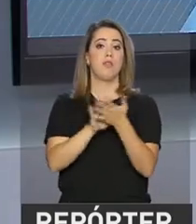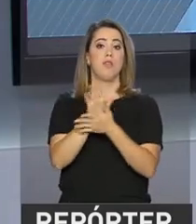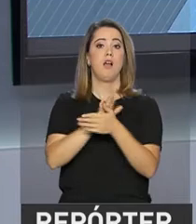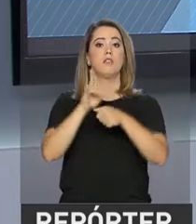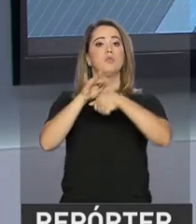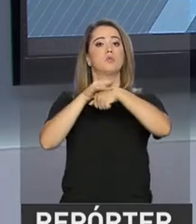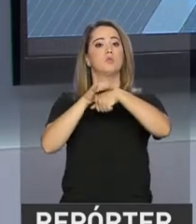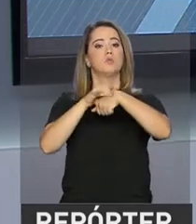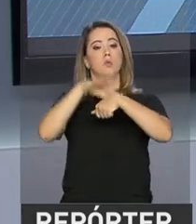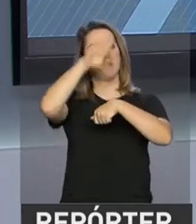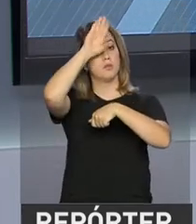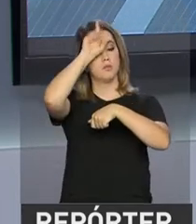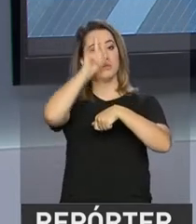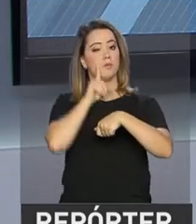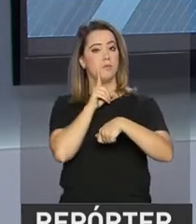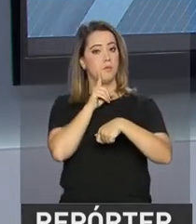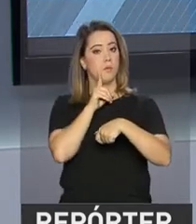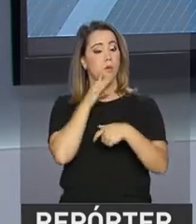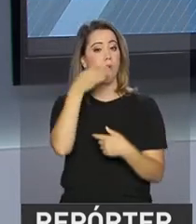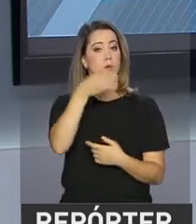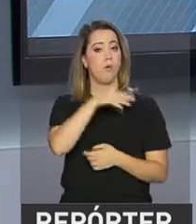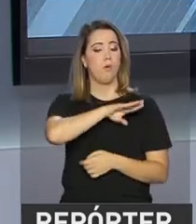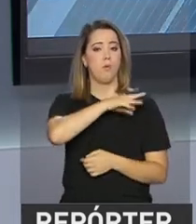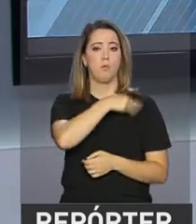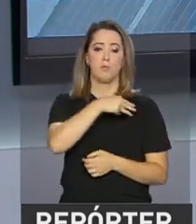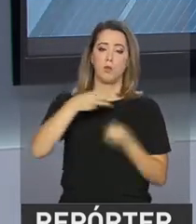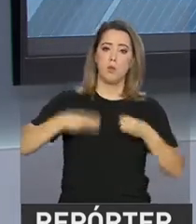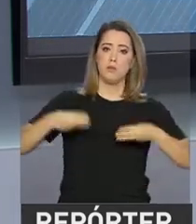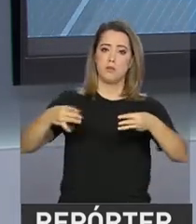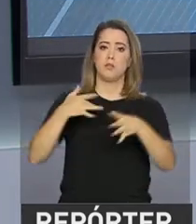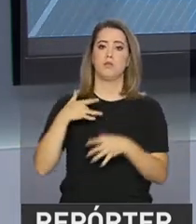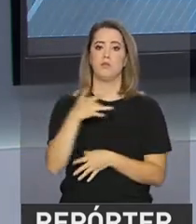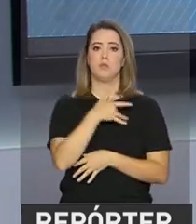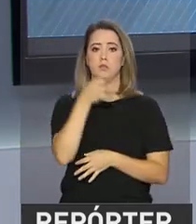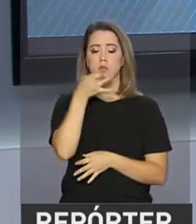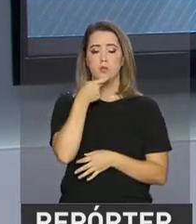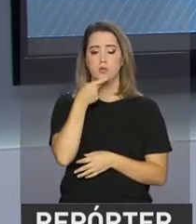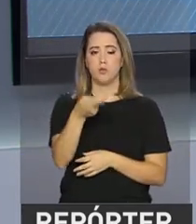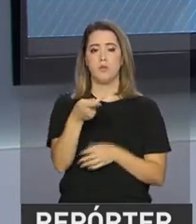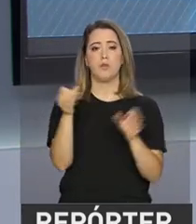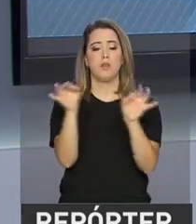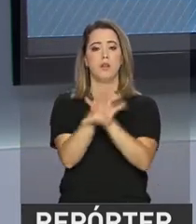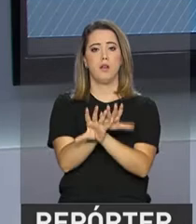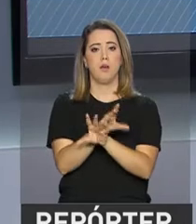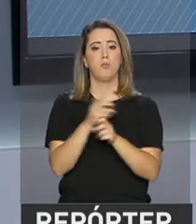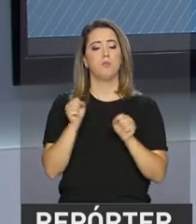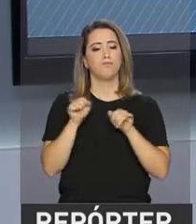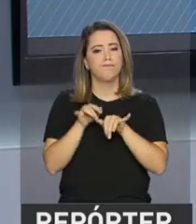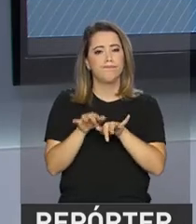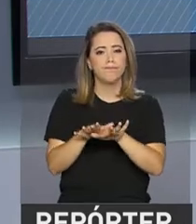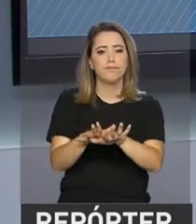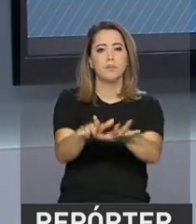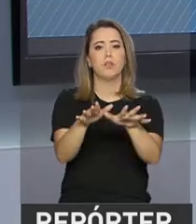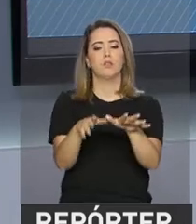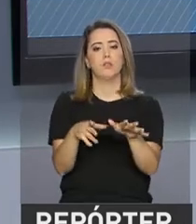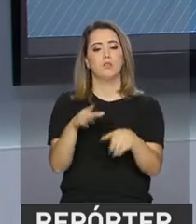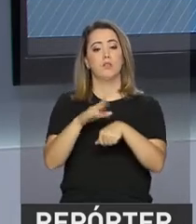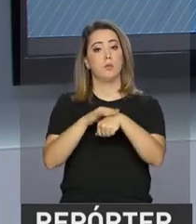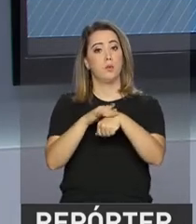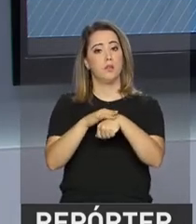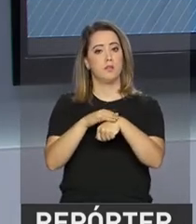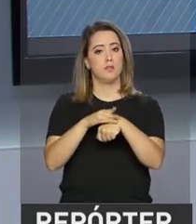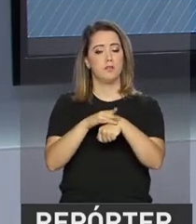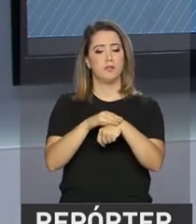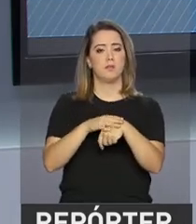sequer de febre amarela o ministério da saúde anunciou o fim do surto da doença no país ações para conter os